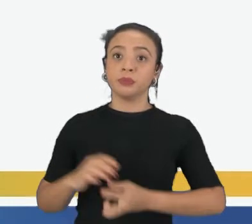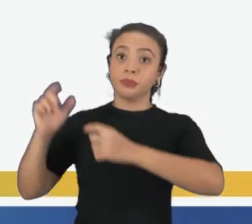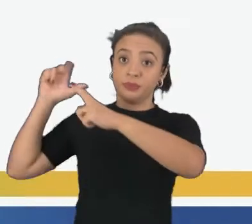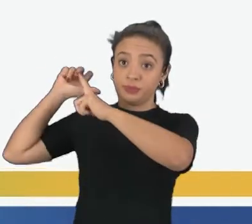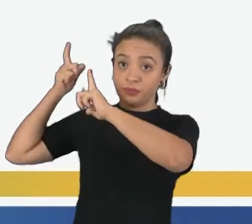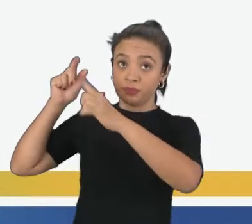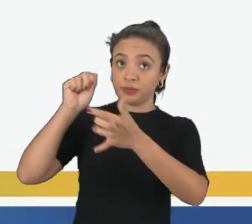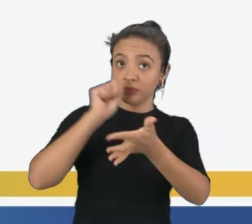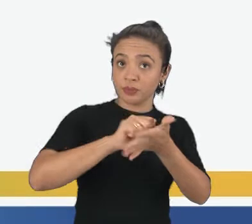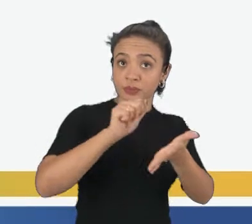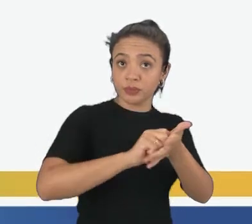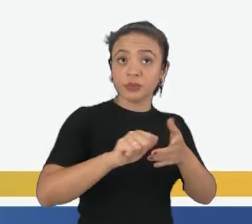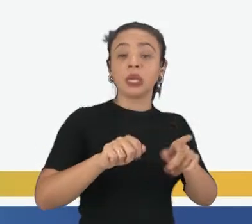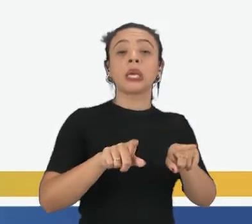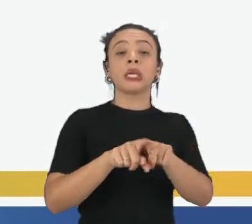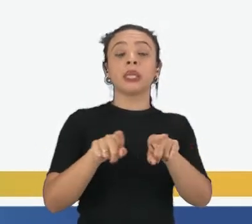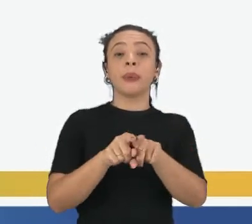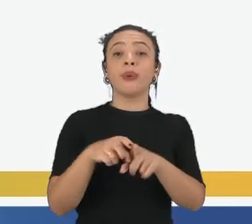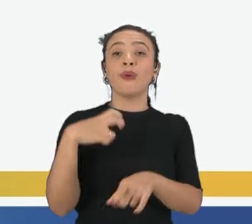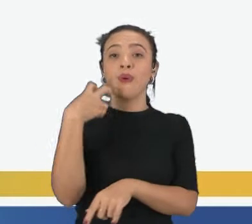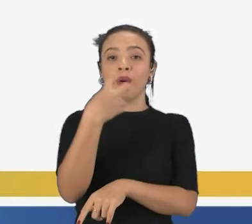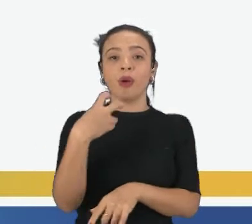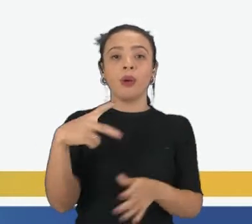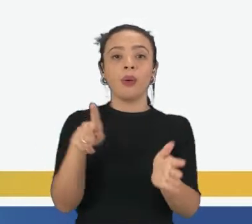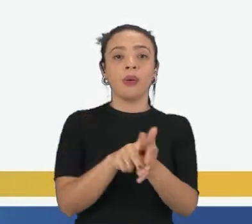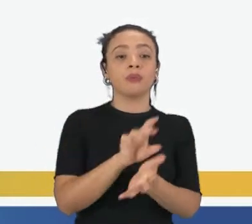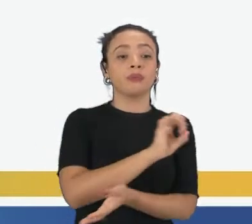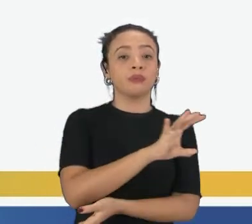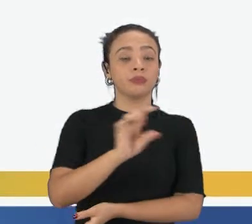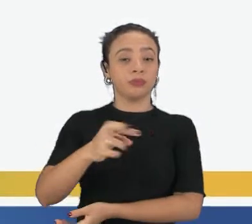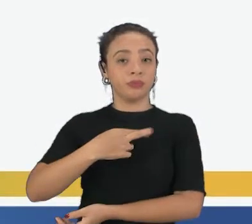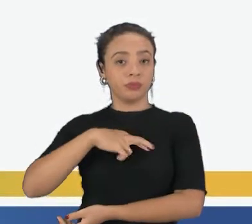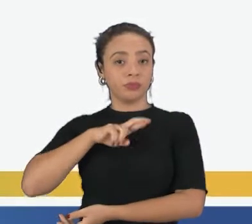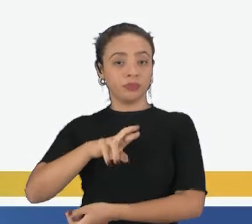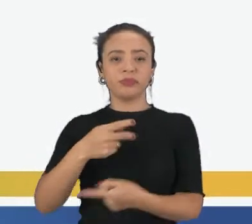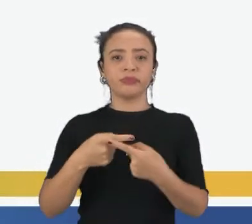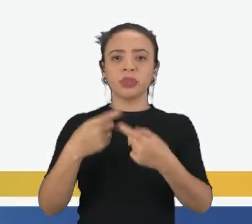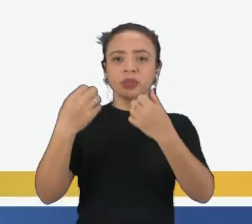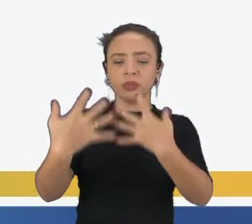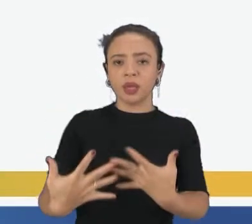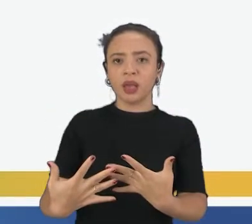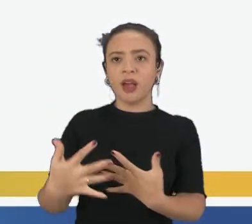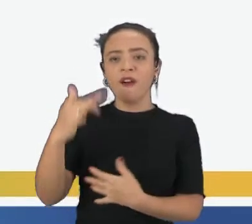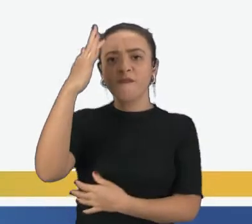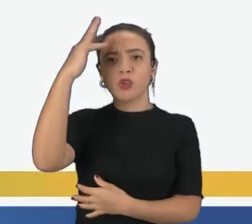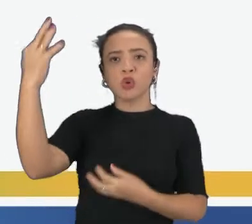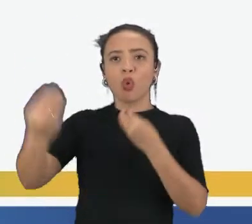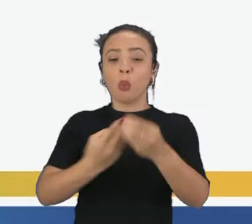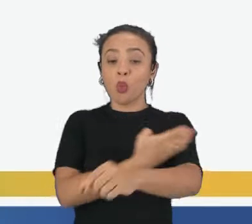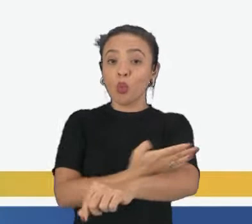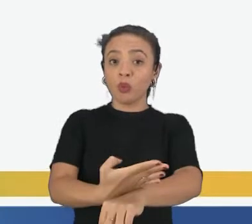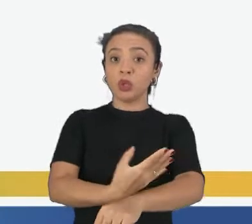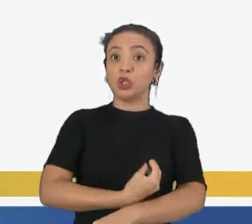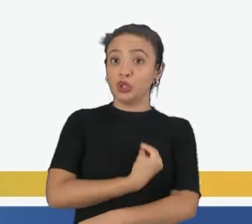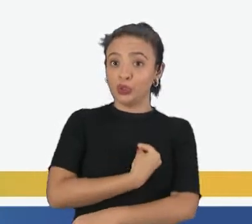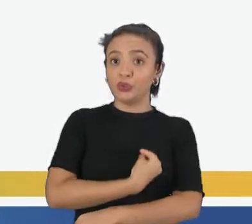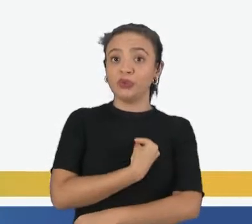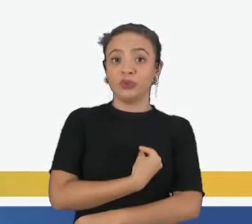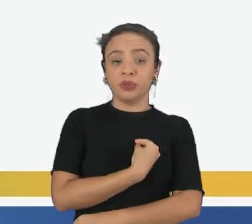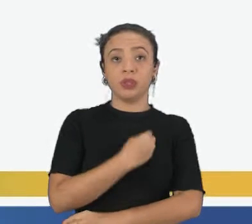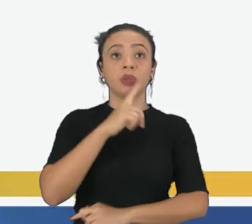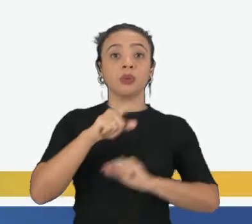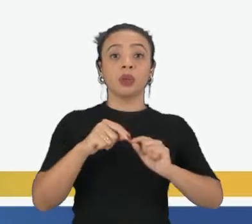e nós escritas e orais nas religiões porque a gente tá dizendo isso porque muitas vezes filosofias de vida que a gente diz que